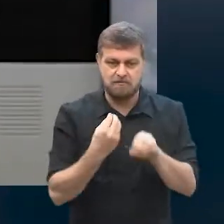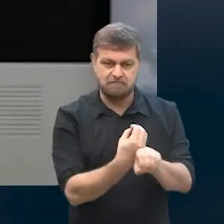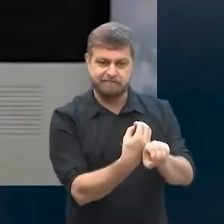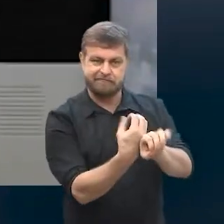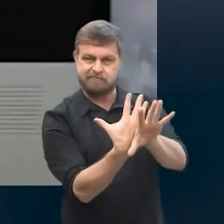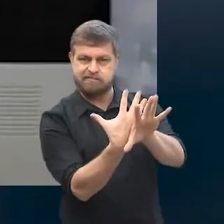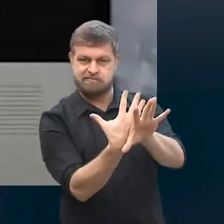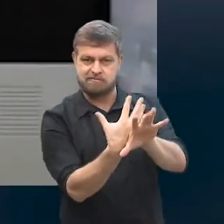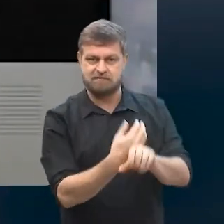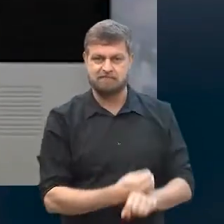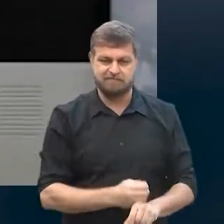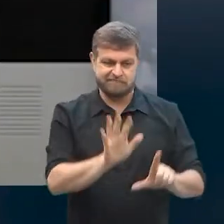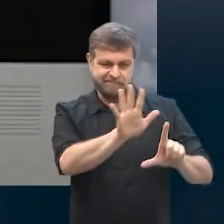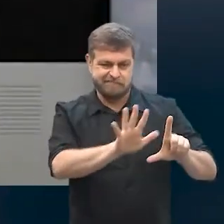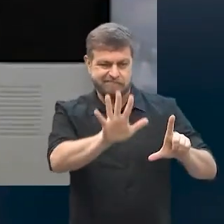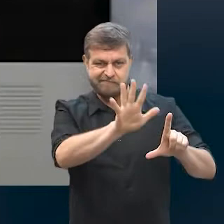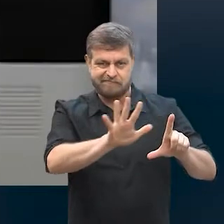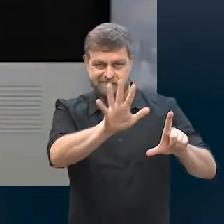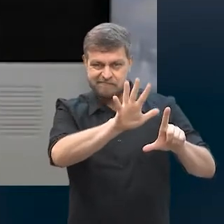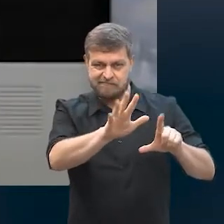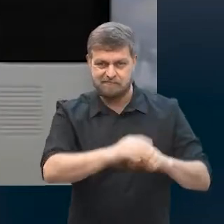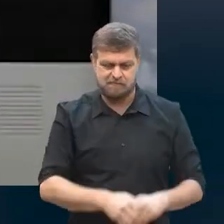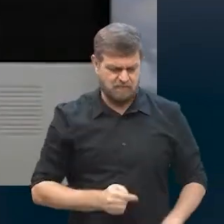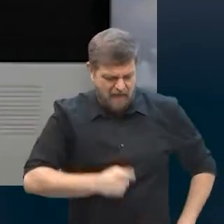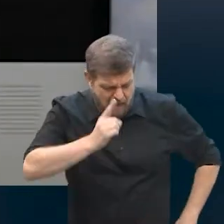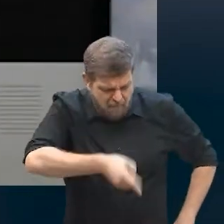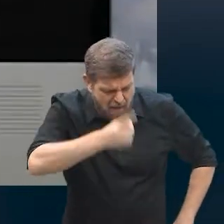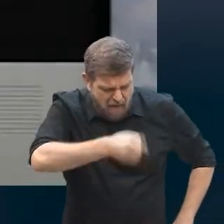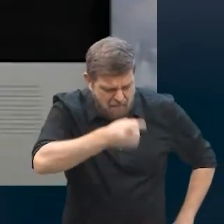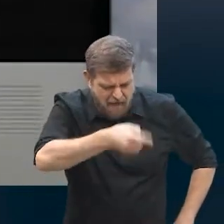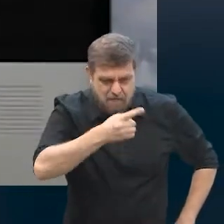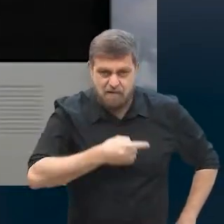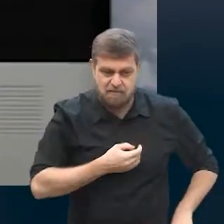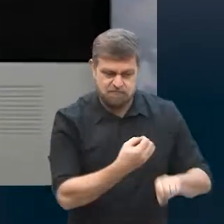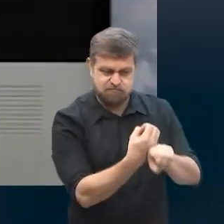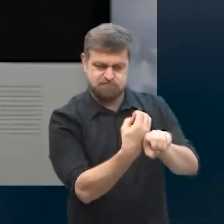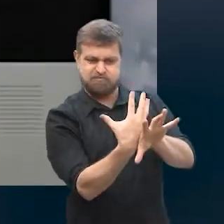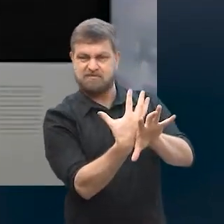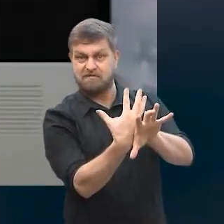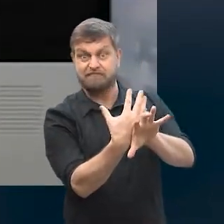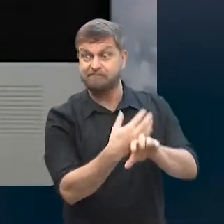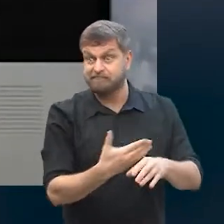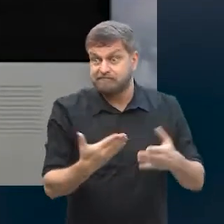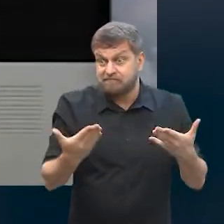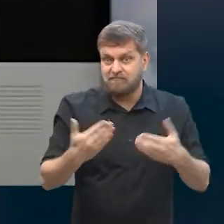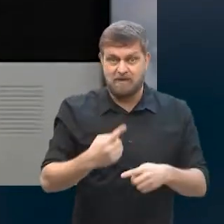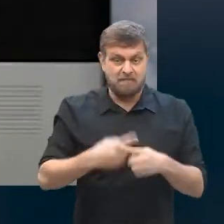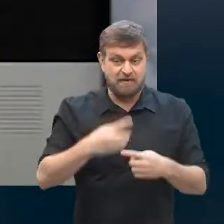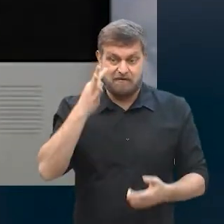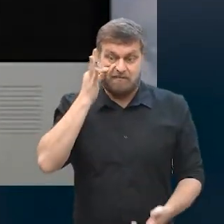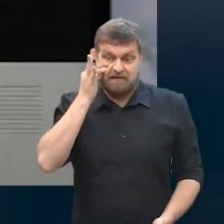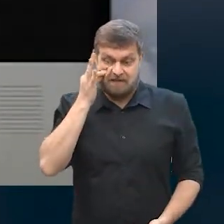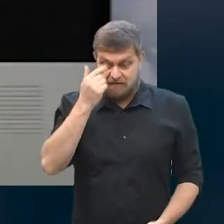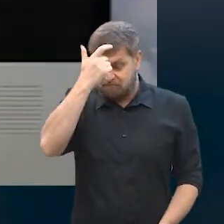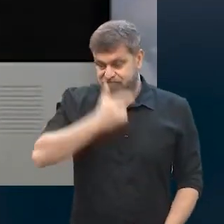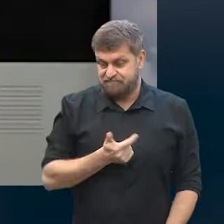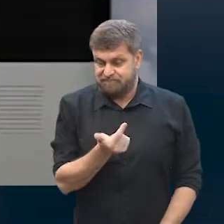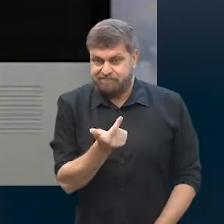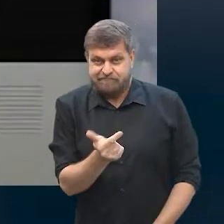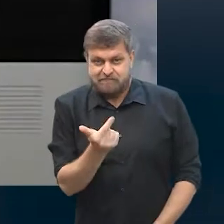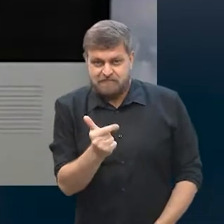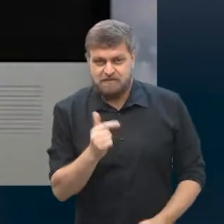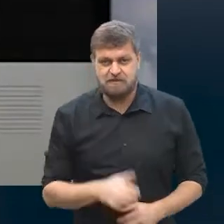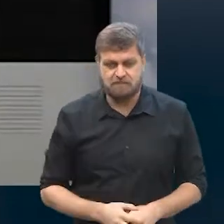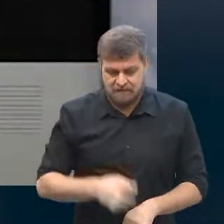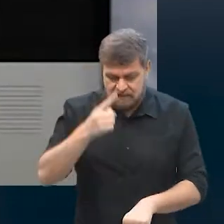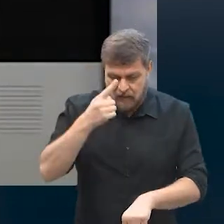no conference call, colocava todo mundo no conference call, falava, põe eles aí. E eu brigava com eles. Então, assim, foi esse